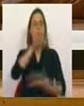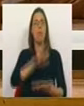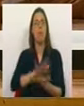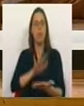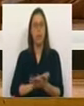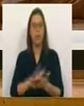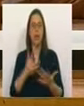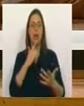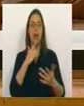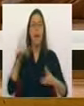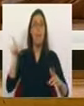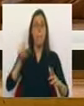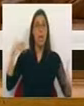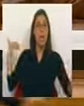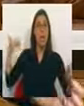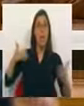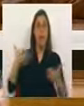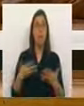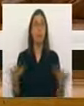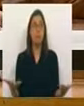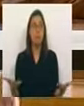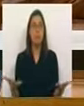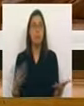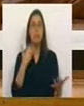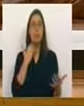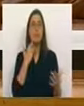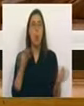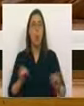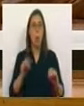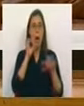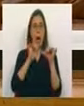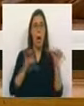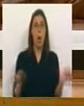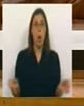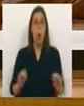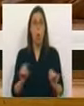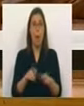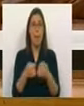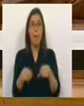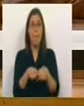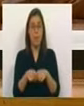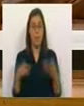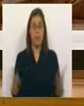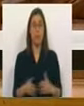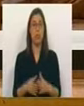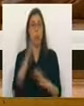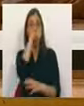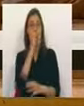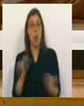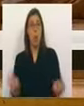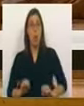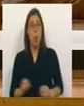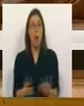publicada há larguíssimos meses, não tem nem a intervenção dos partidos que estão no